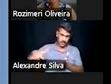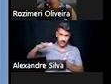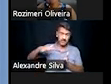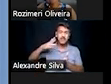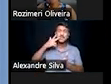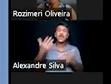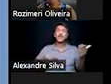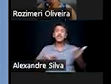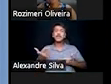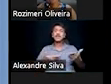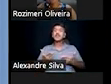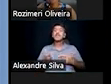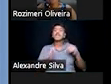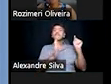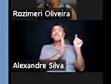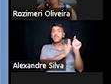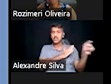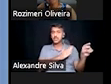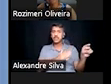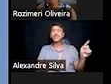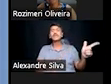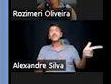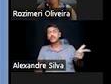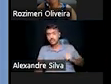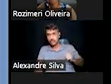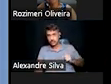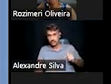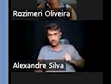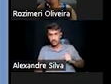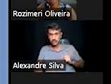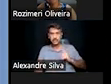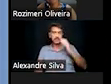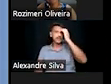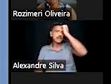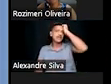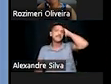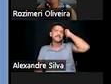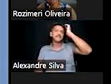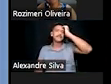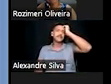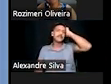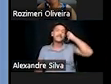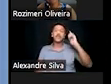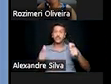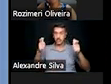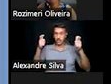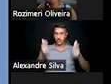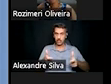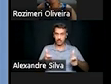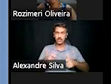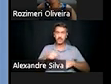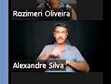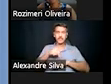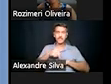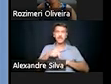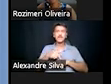empregados, perguntam se ele se ele estava observando o local no alto da pedra da